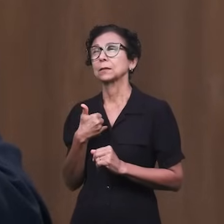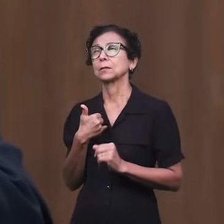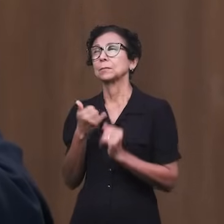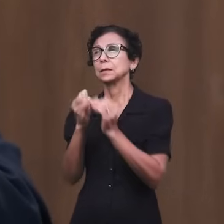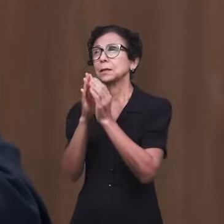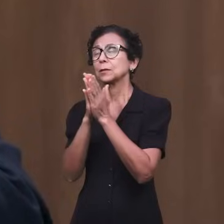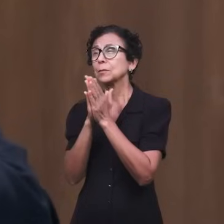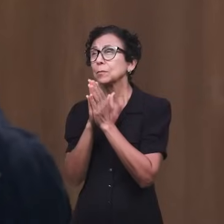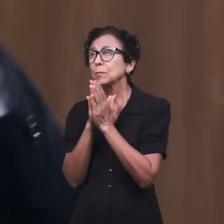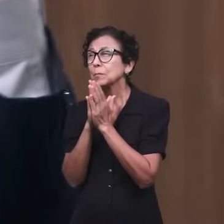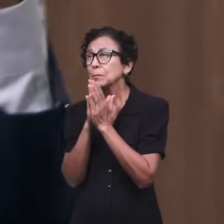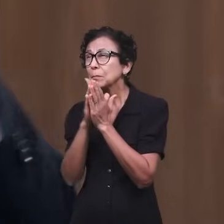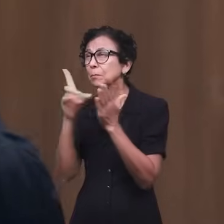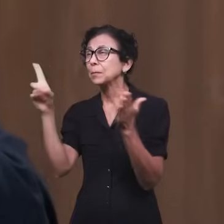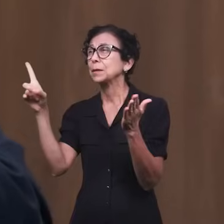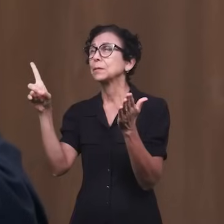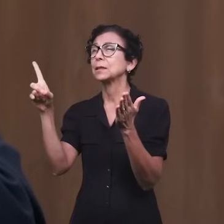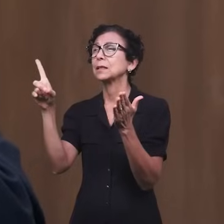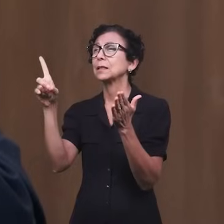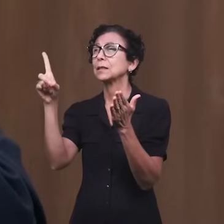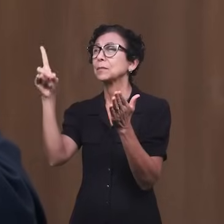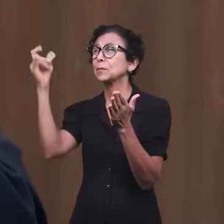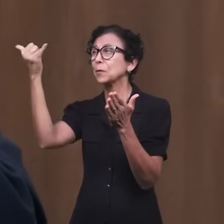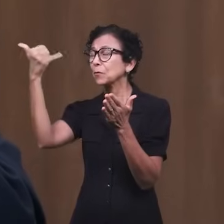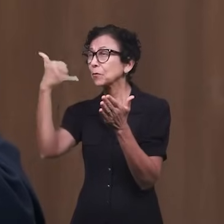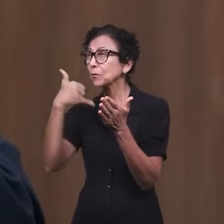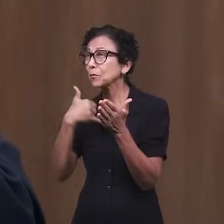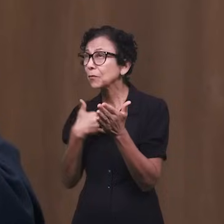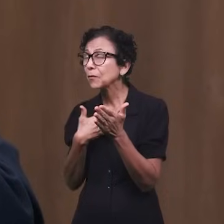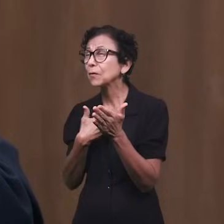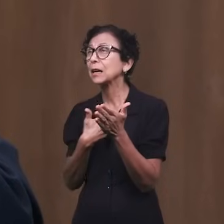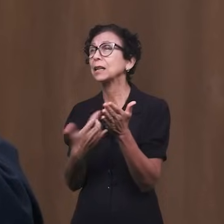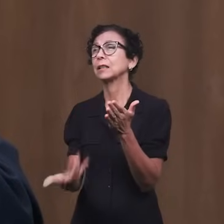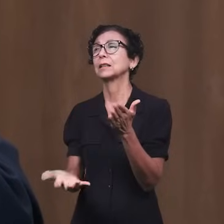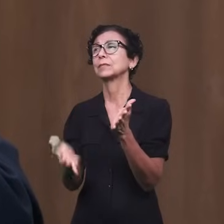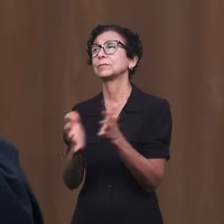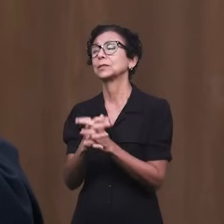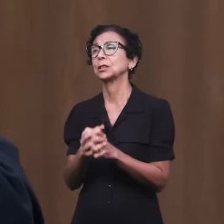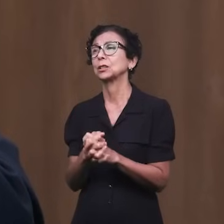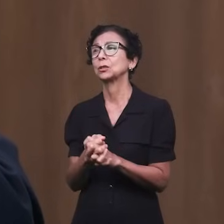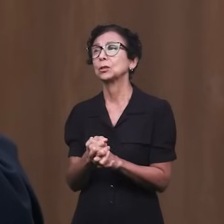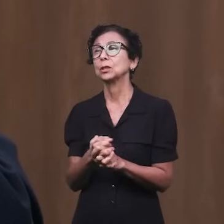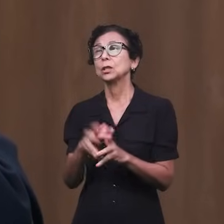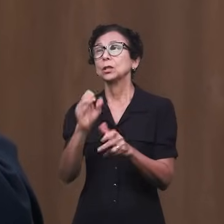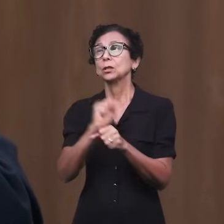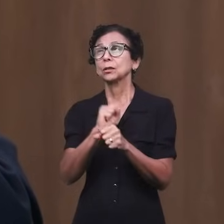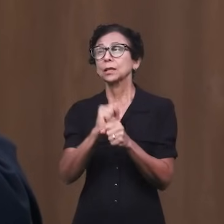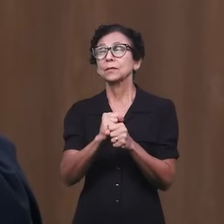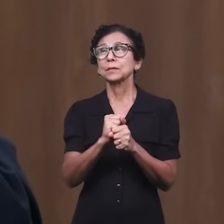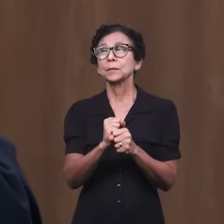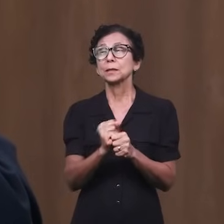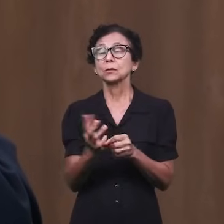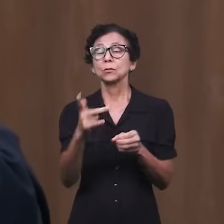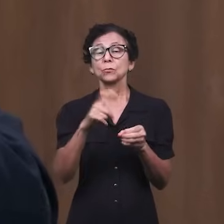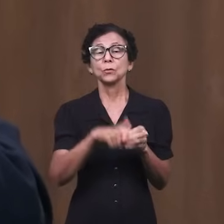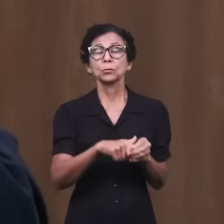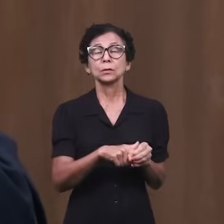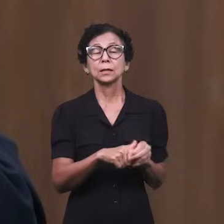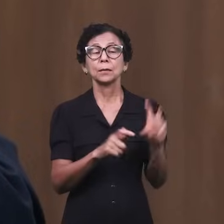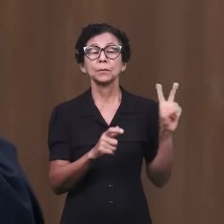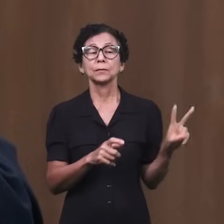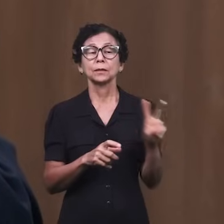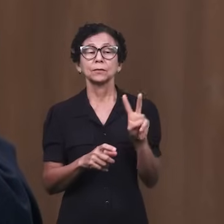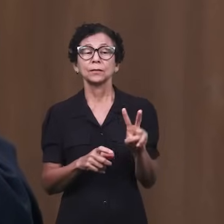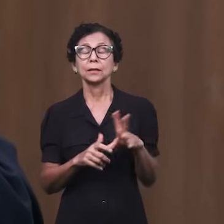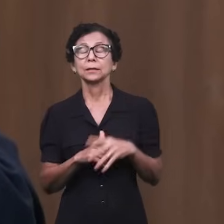muito a minha transferência não tinha nem sinal de transferência e o texto que caiu foi naquele tempo vos recolherei naquele tempo vos trarei de